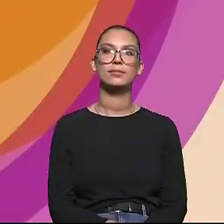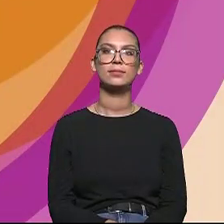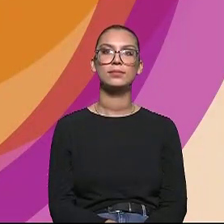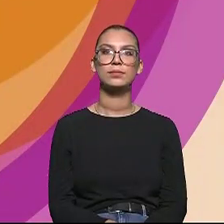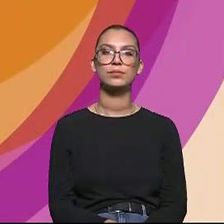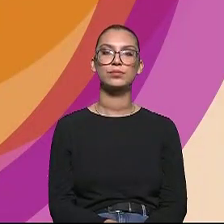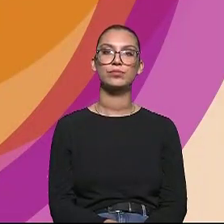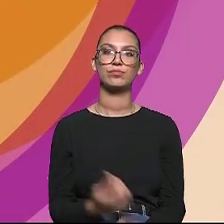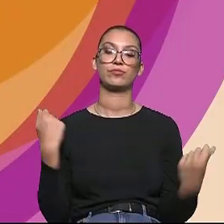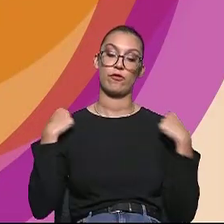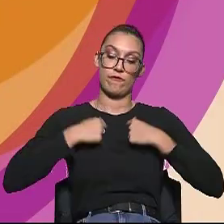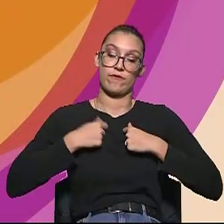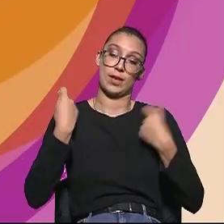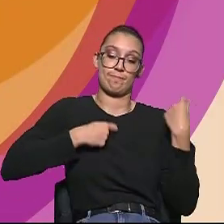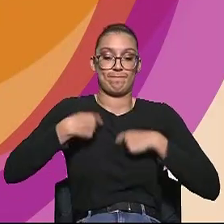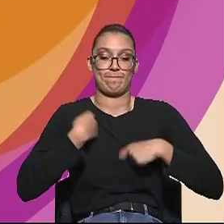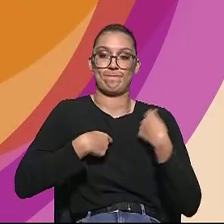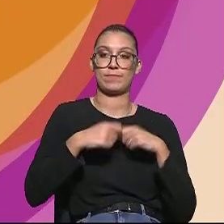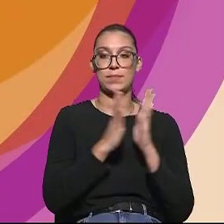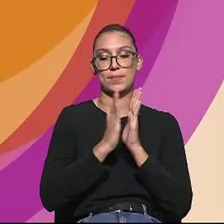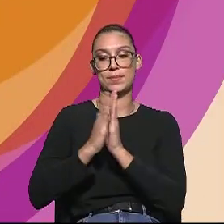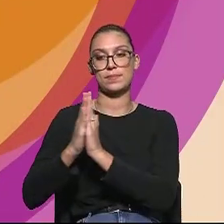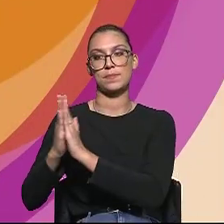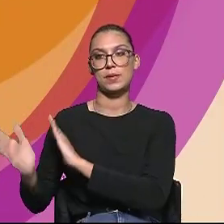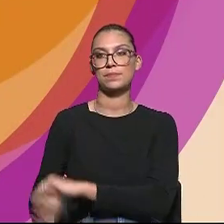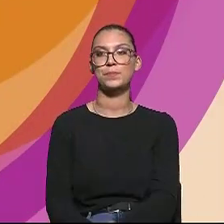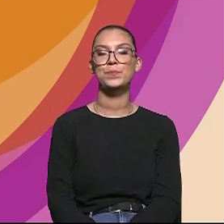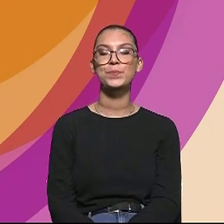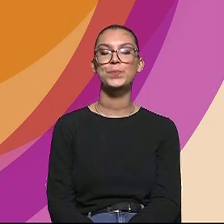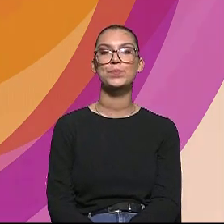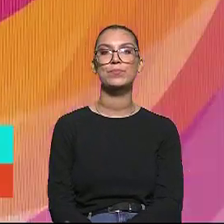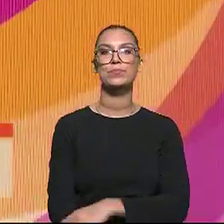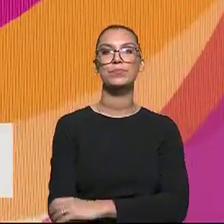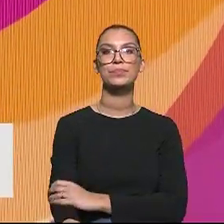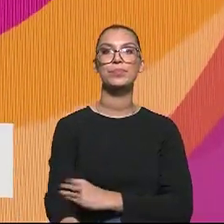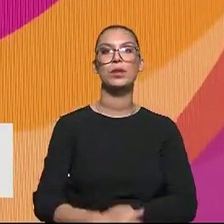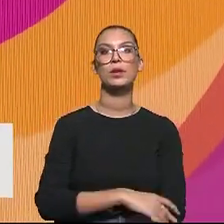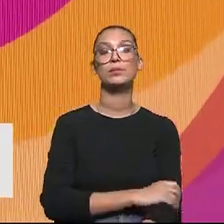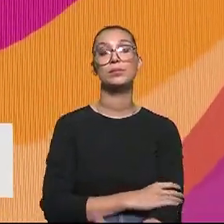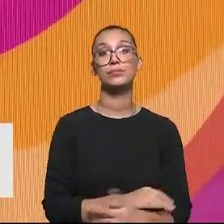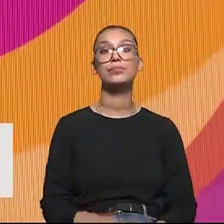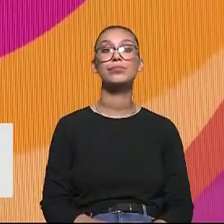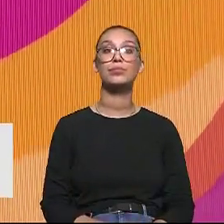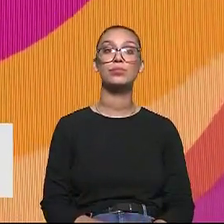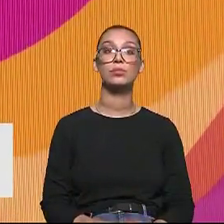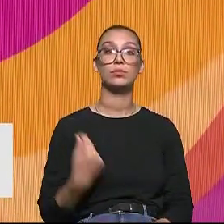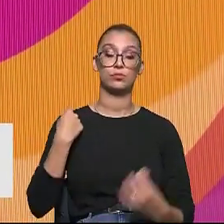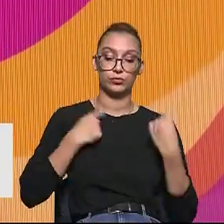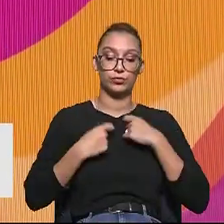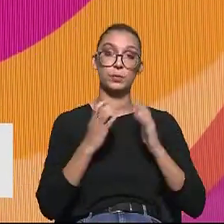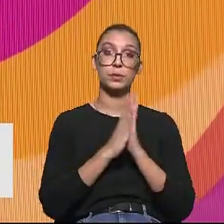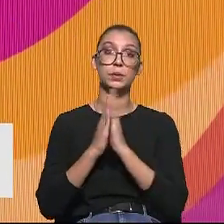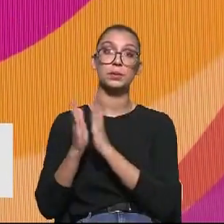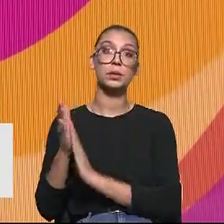Veste e soma. Ora, veste e soma. Já percebi também aqui que já